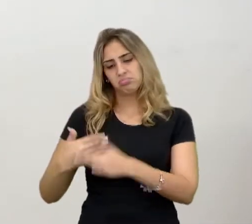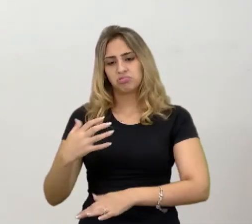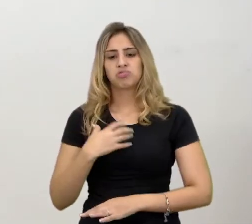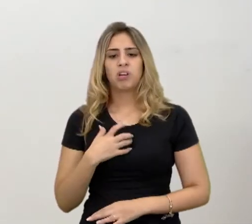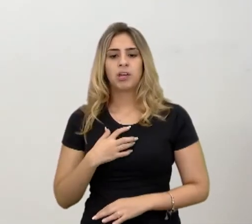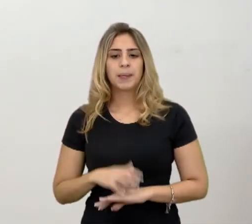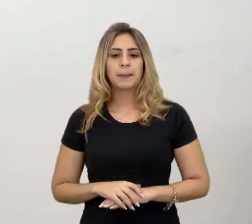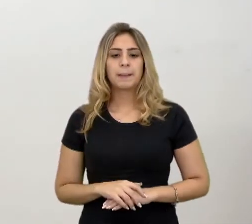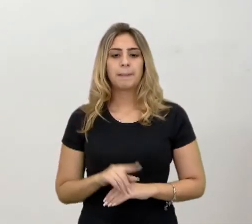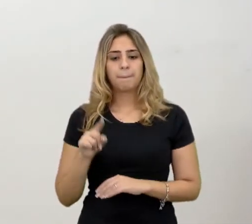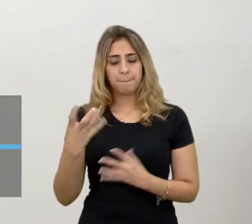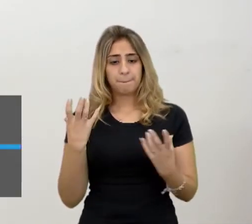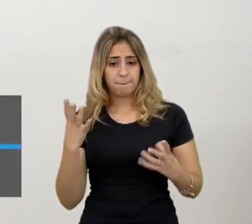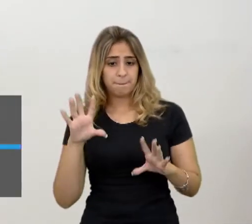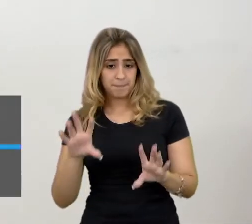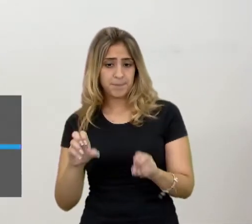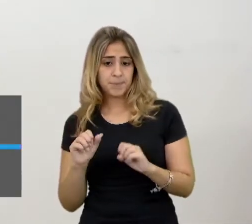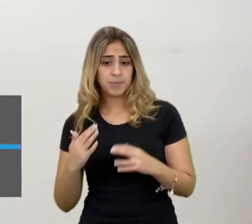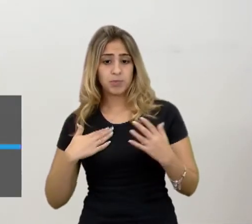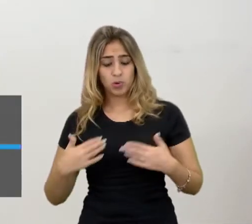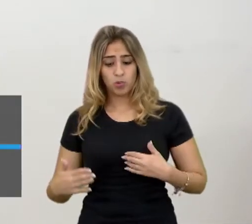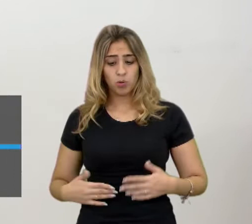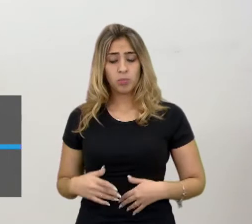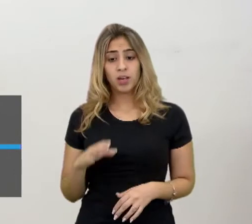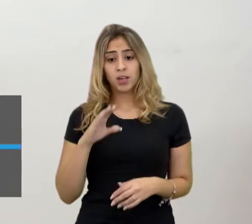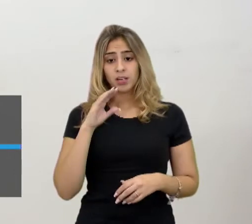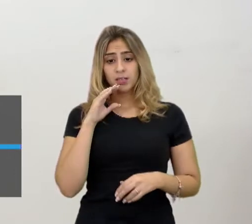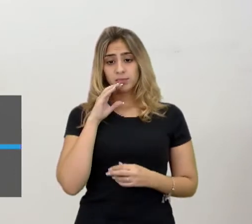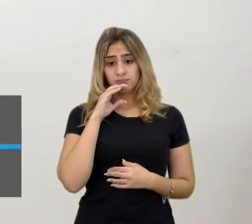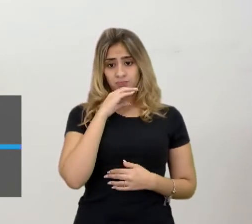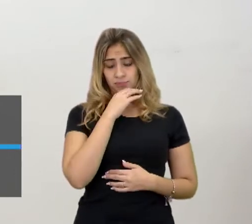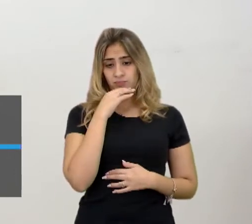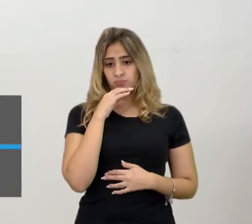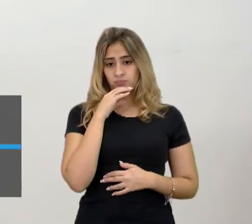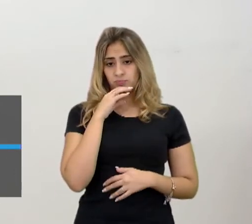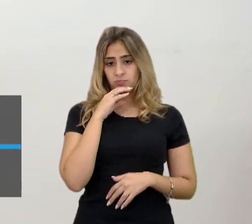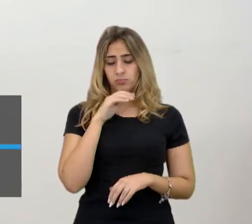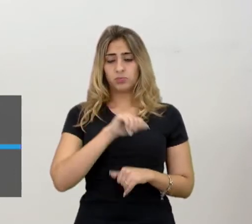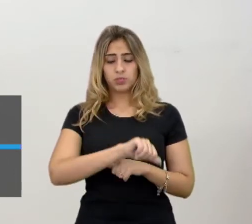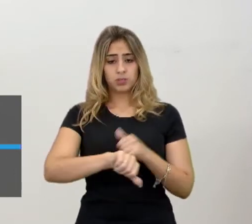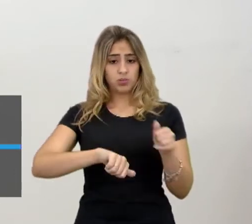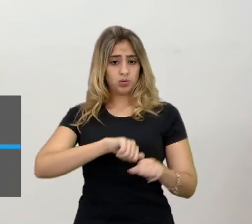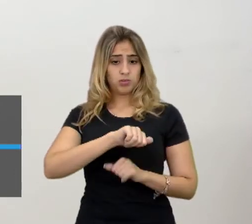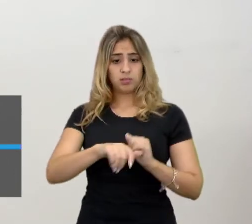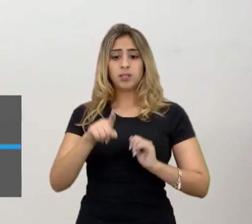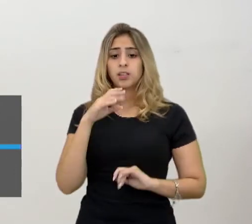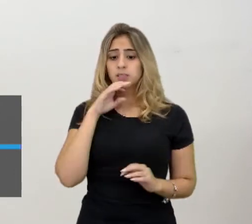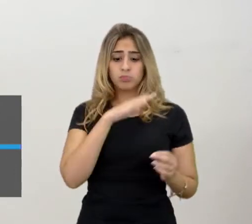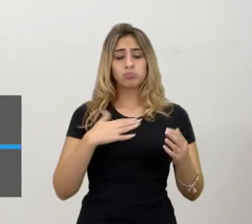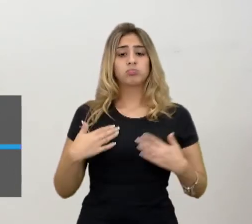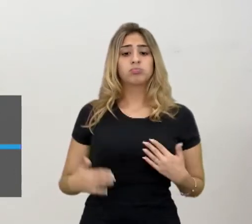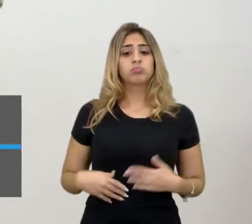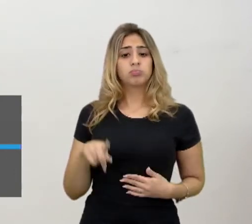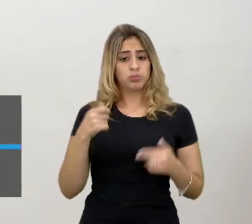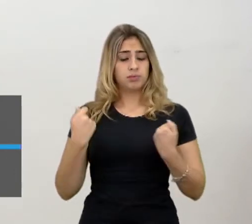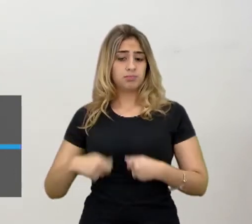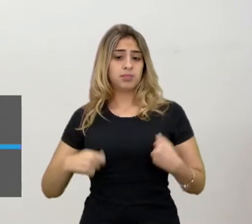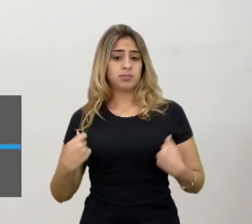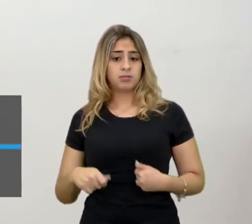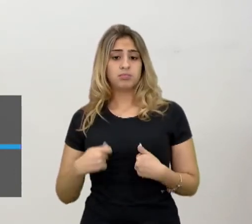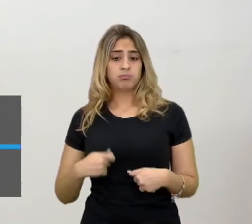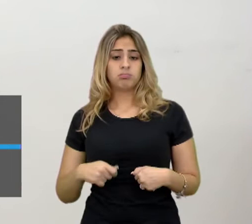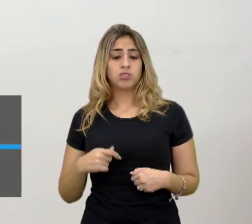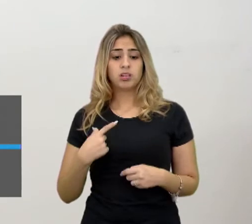se você quer pegar um corpo e aquecer, né, trocando em miúdos, para aquecer um corpo, você vai depender